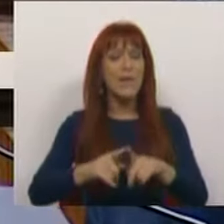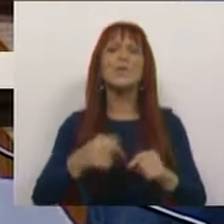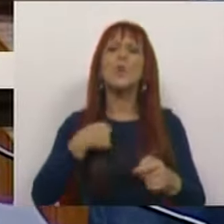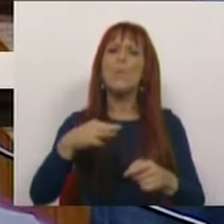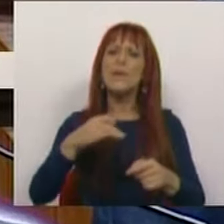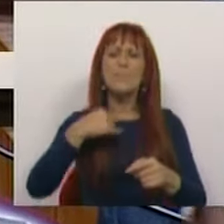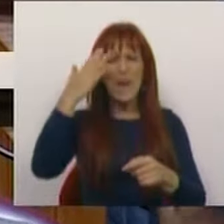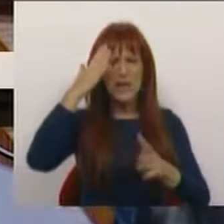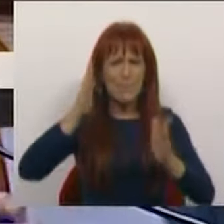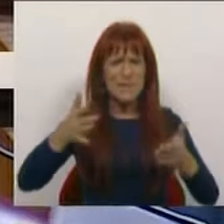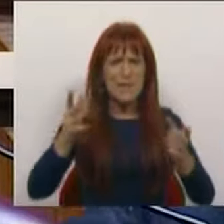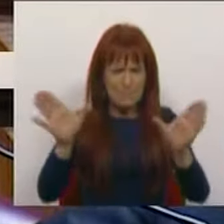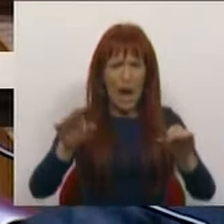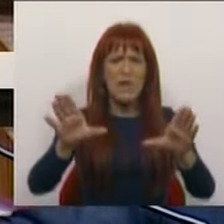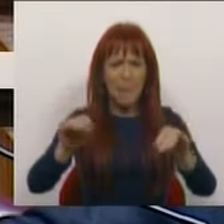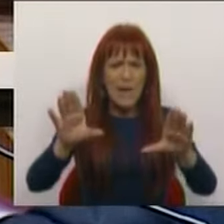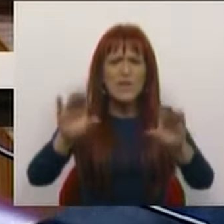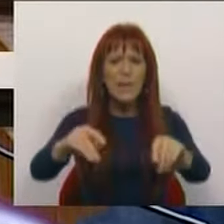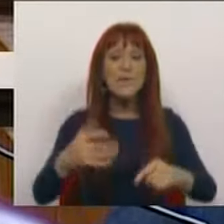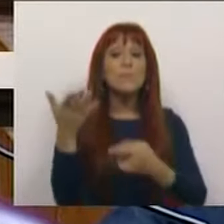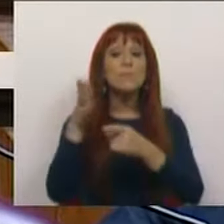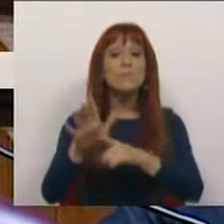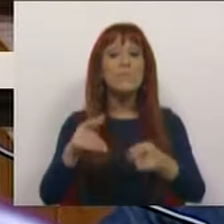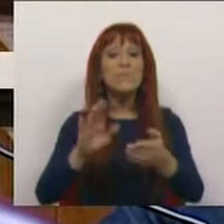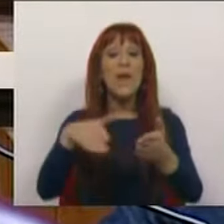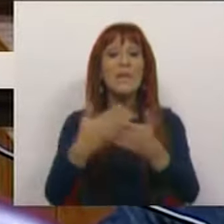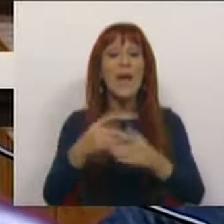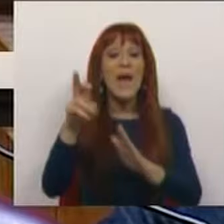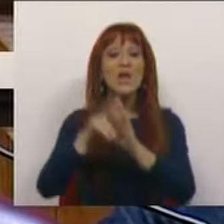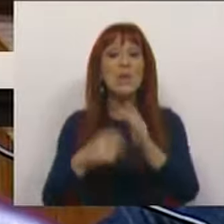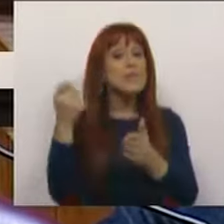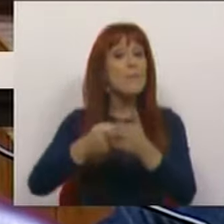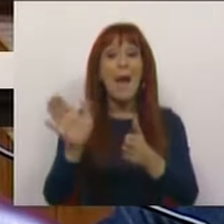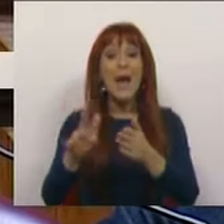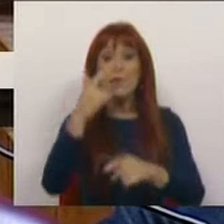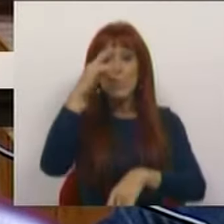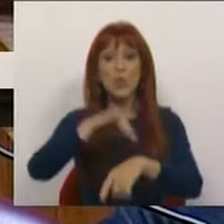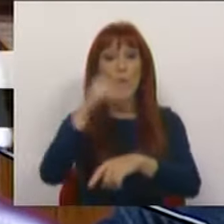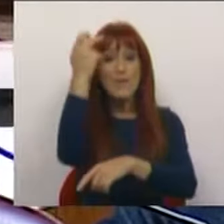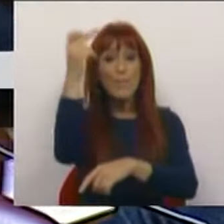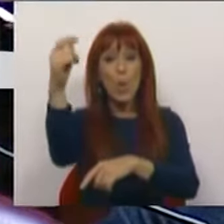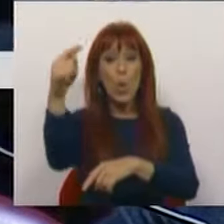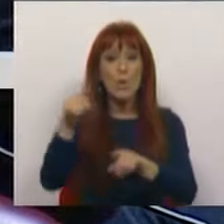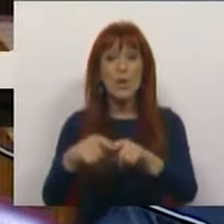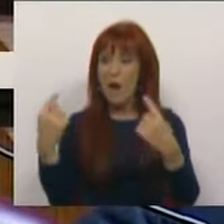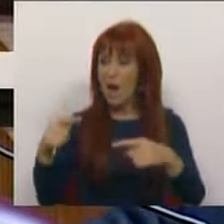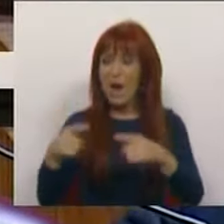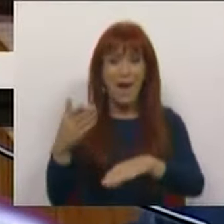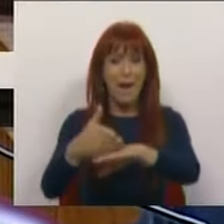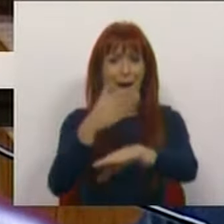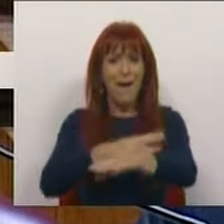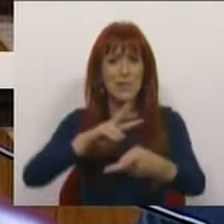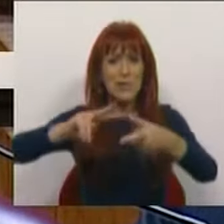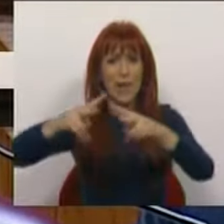PCP entende que é preciso ir mais longe, designadamente repondo o regime de isenção dos doentes crónicos que existia antes